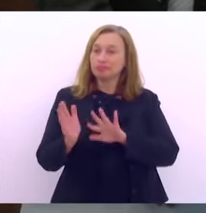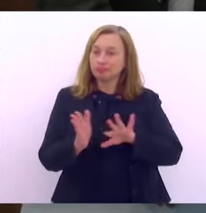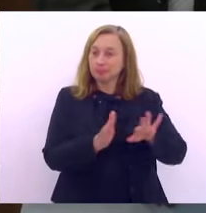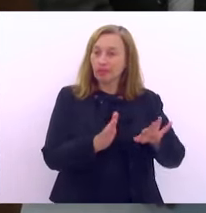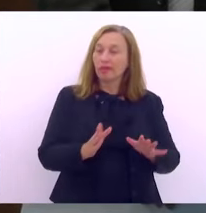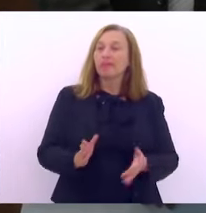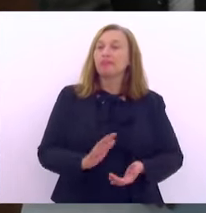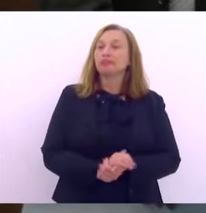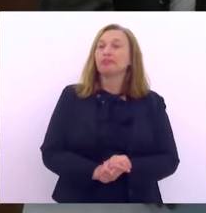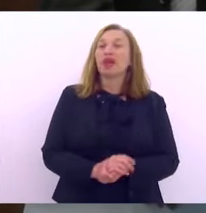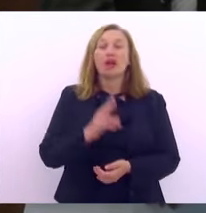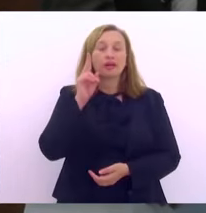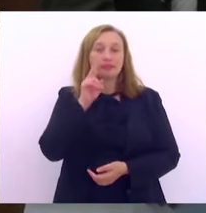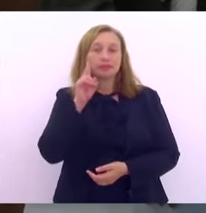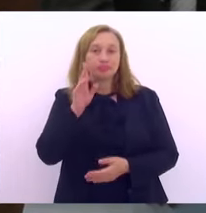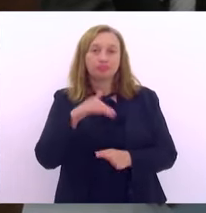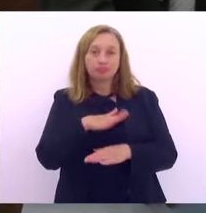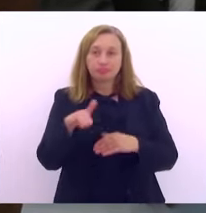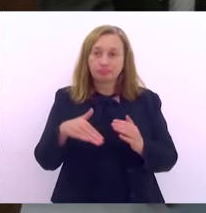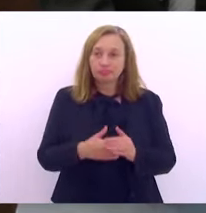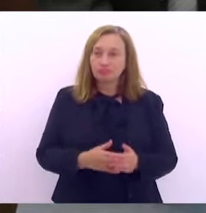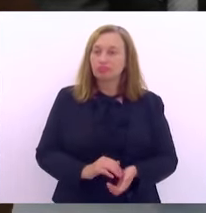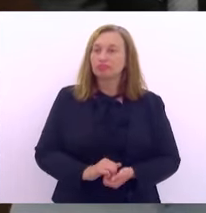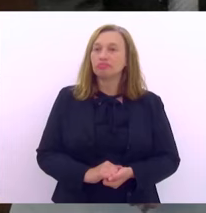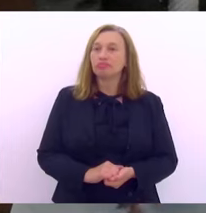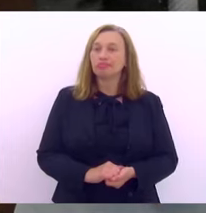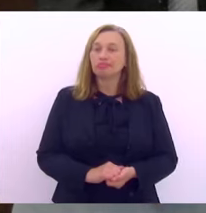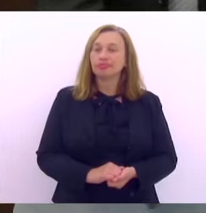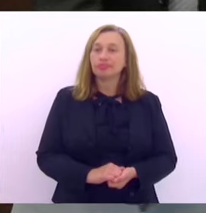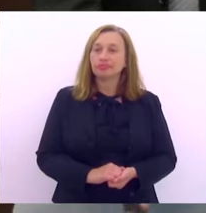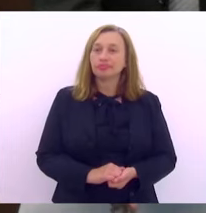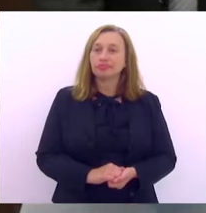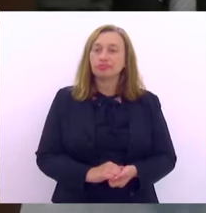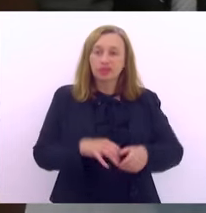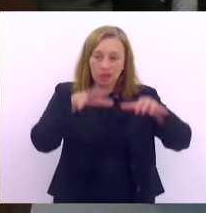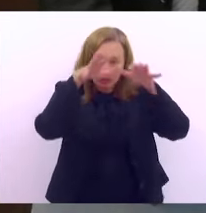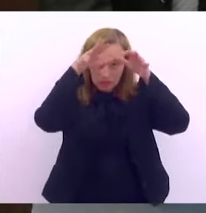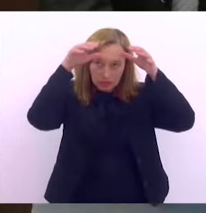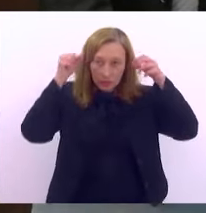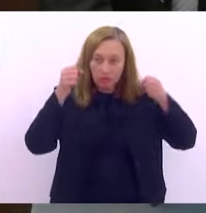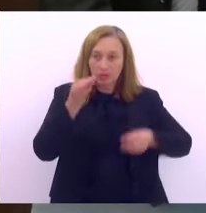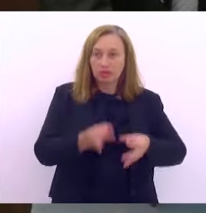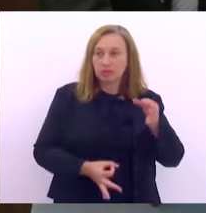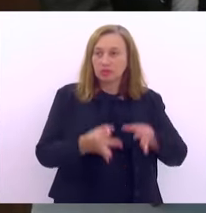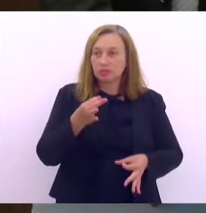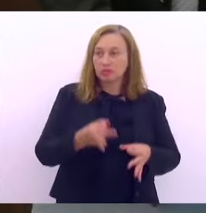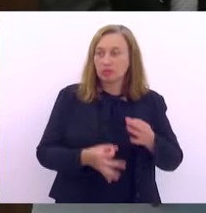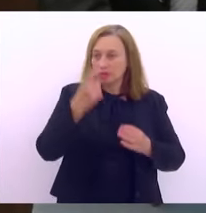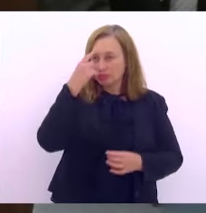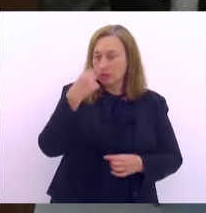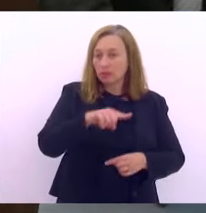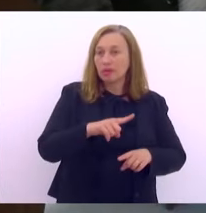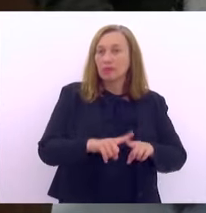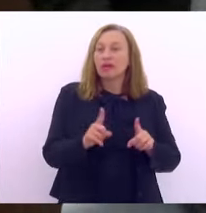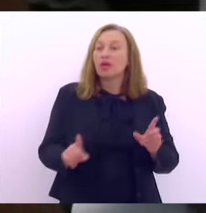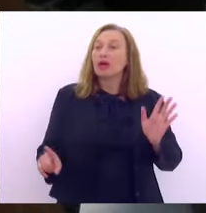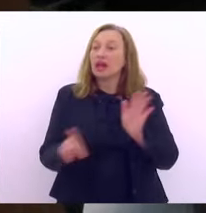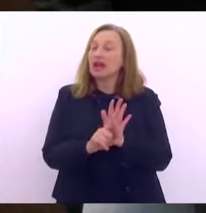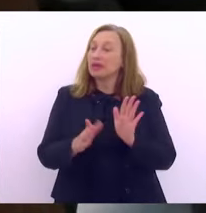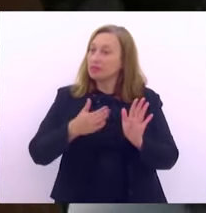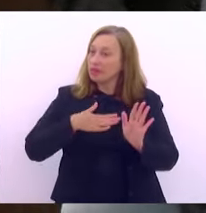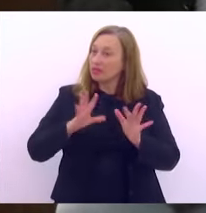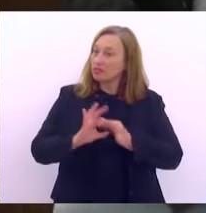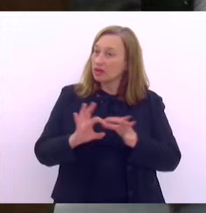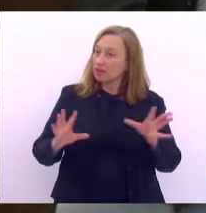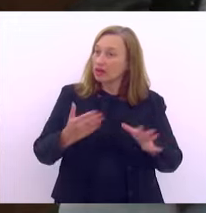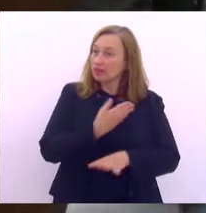esclarecer, lembrar a todo mundo, que não foi o Supremo que mandou. Isso é uma lei estadual de minha autoria que foi sancionada